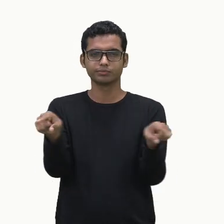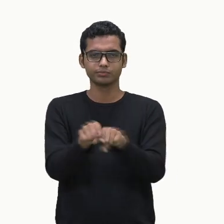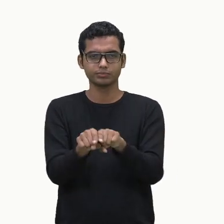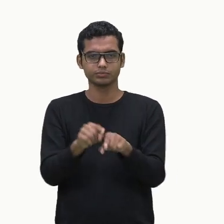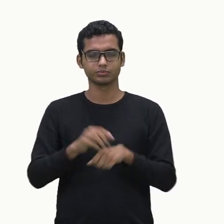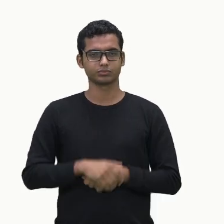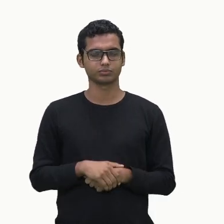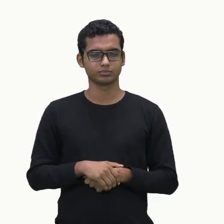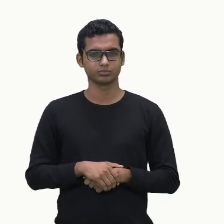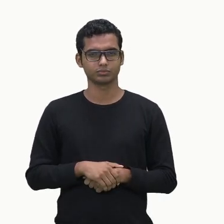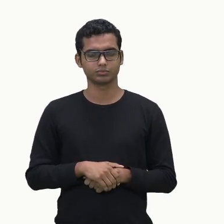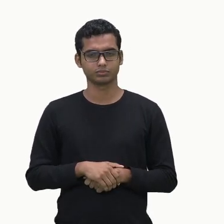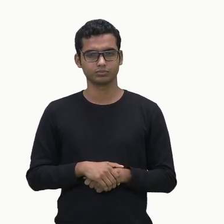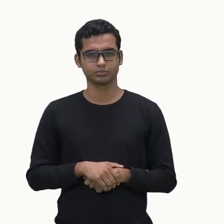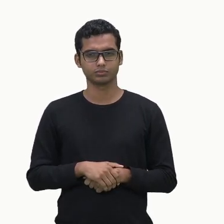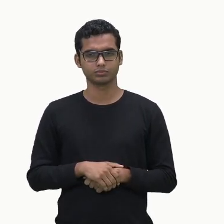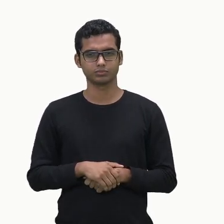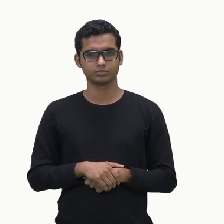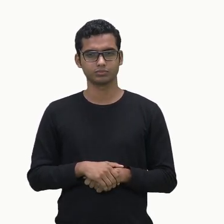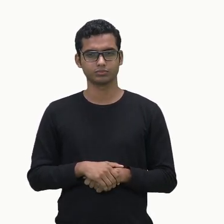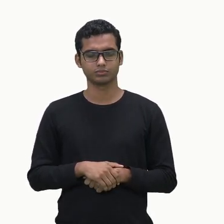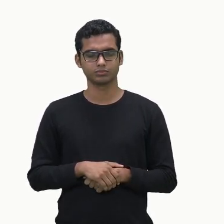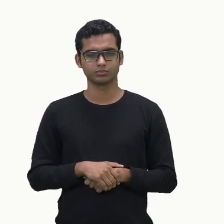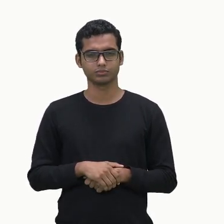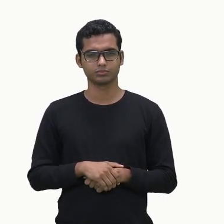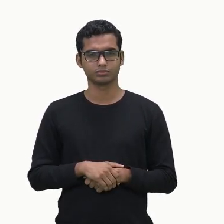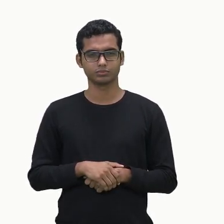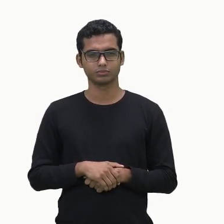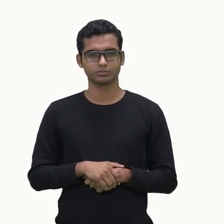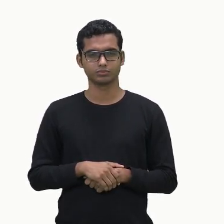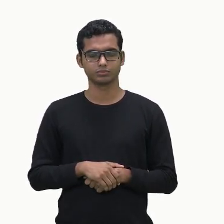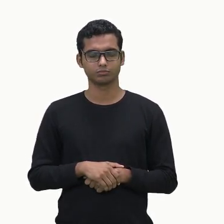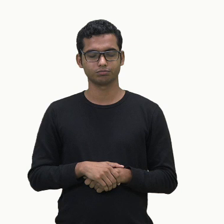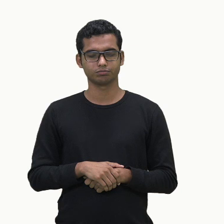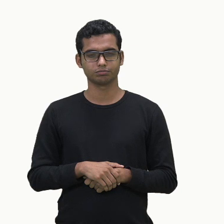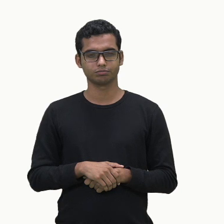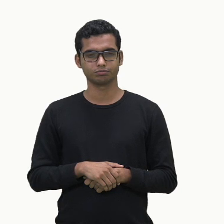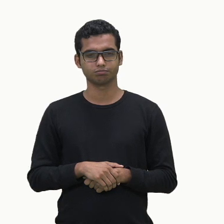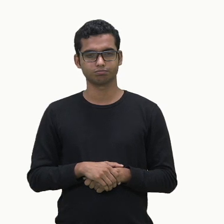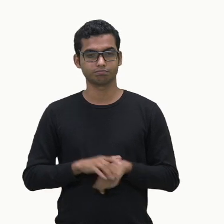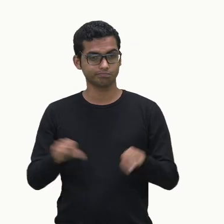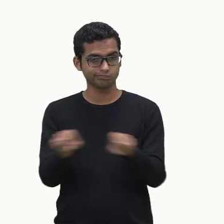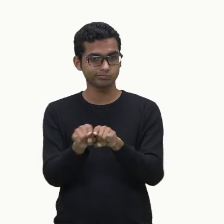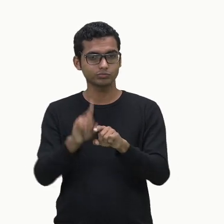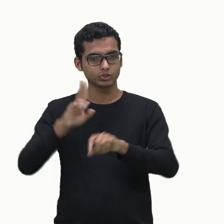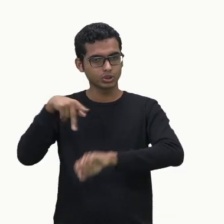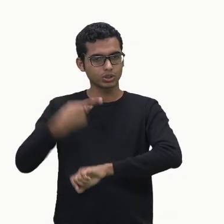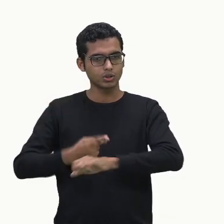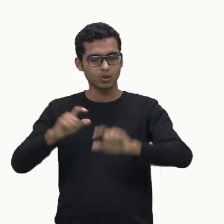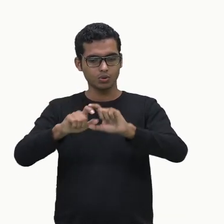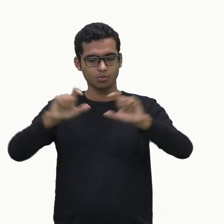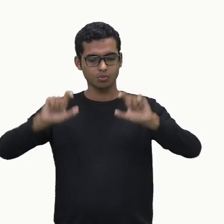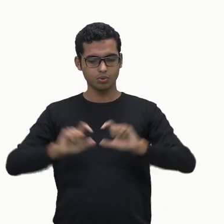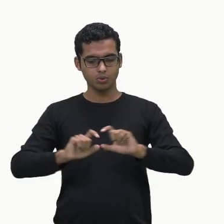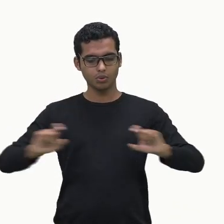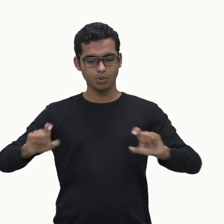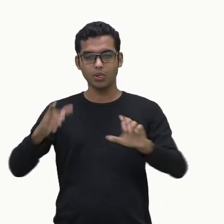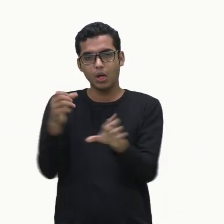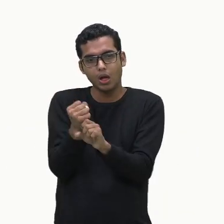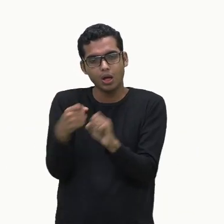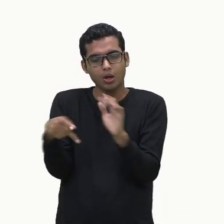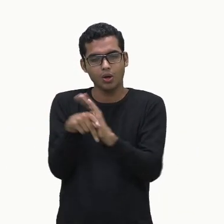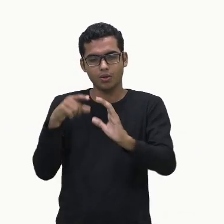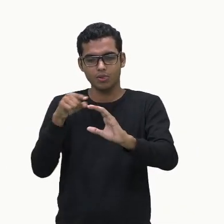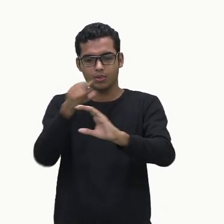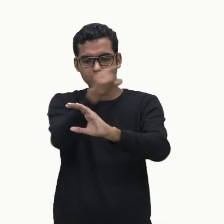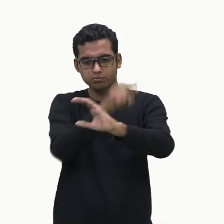e em parte, em separado, a gente calcula a área da circunferência maior,